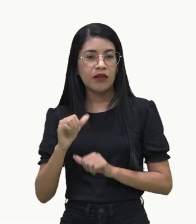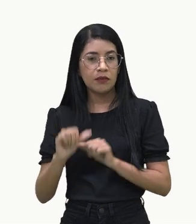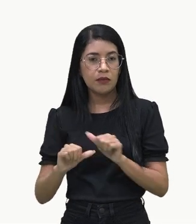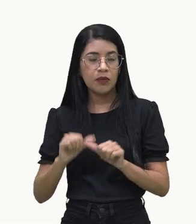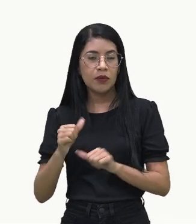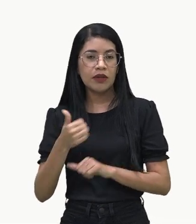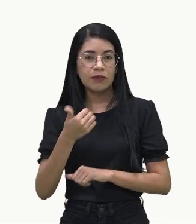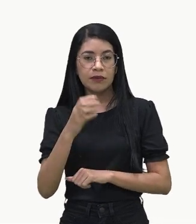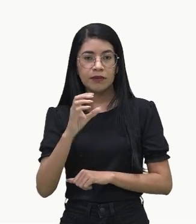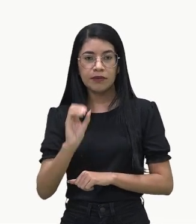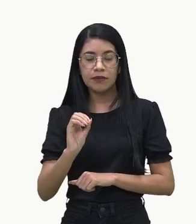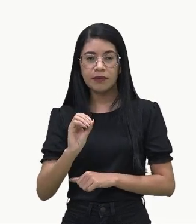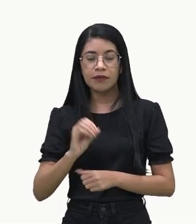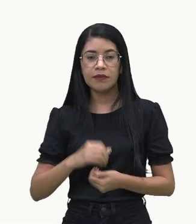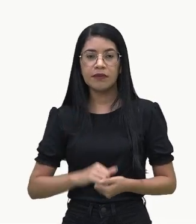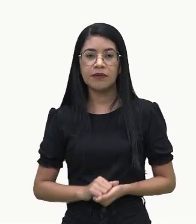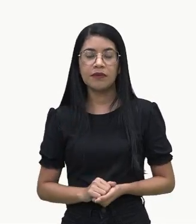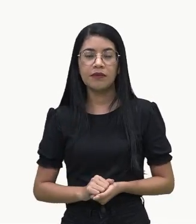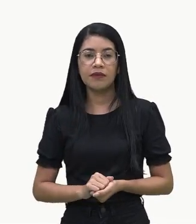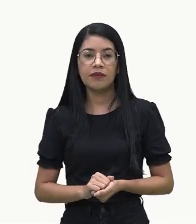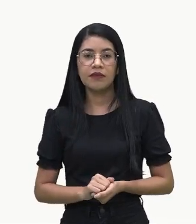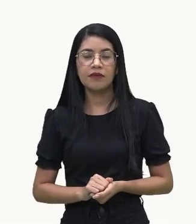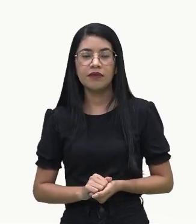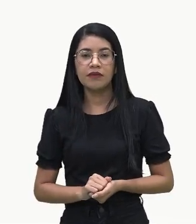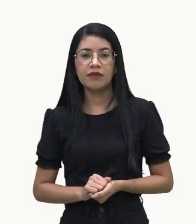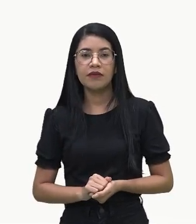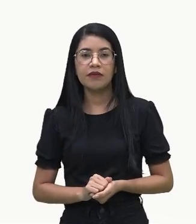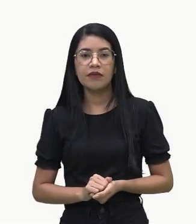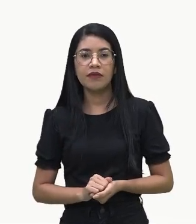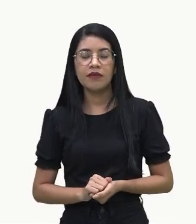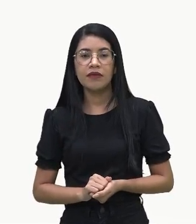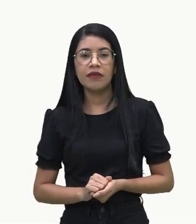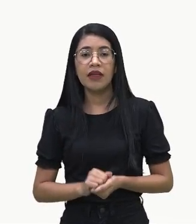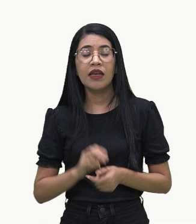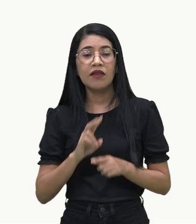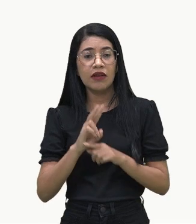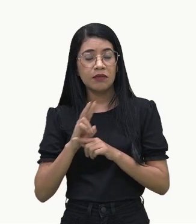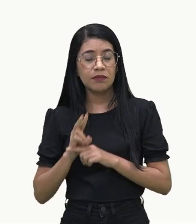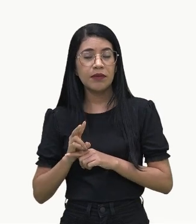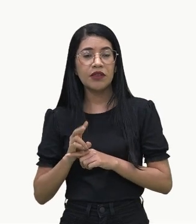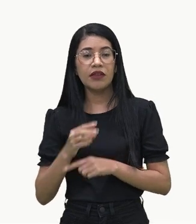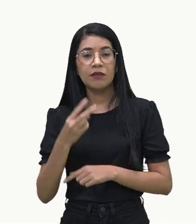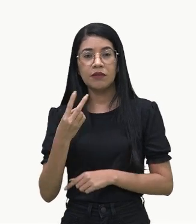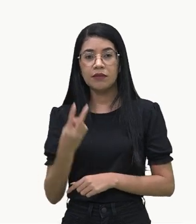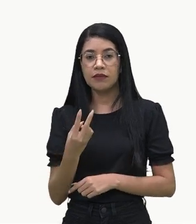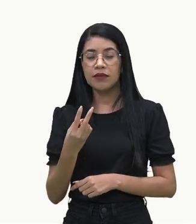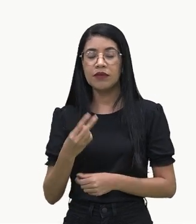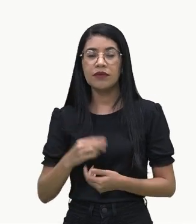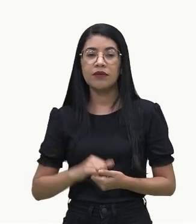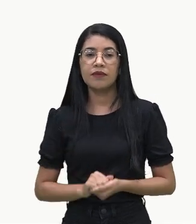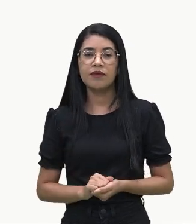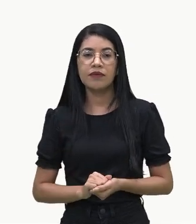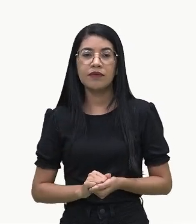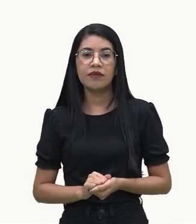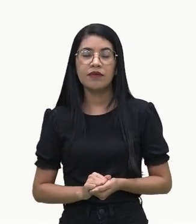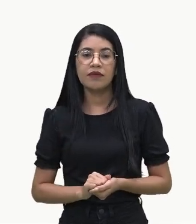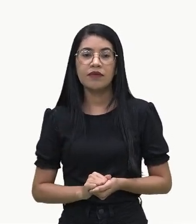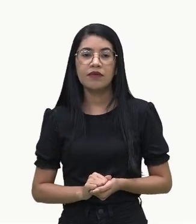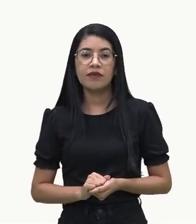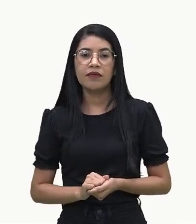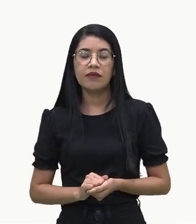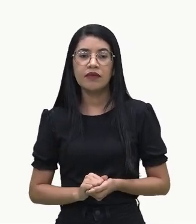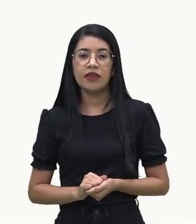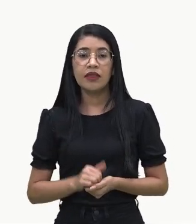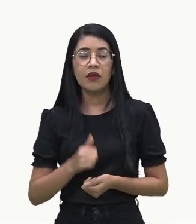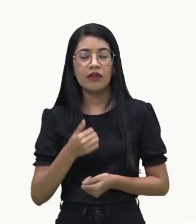valendo quanto? 10. E é ele que vai emprestar para o 2. Então, nós vamos ter aí, como o 10